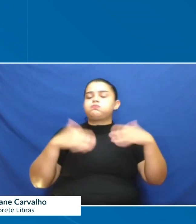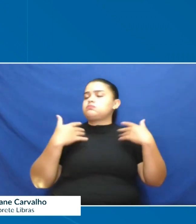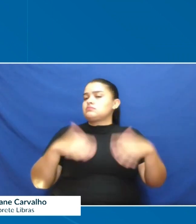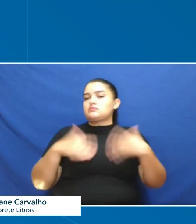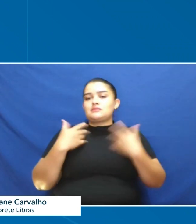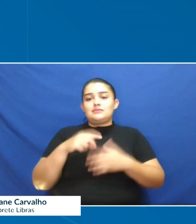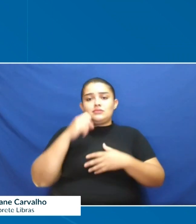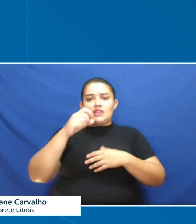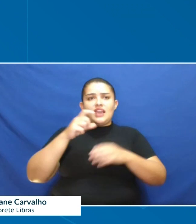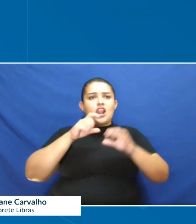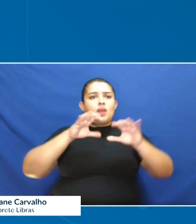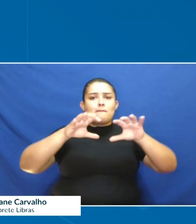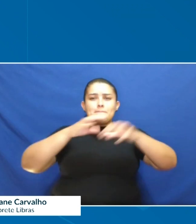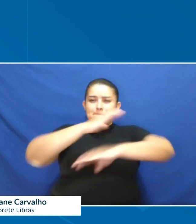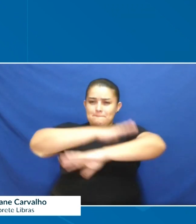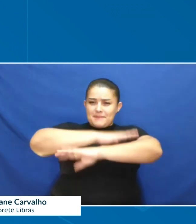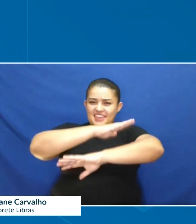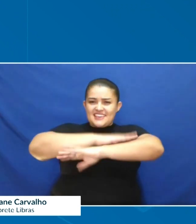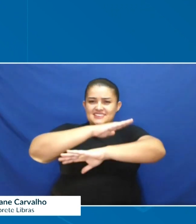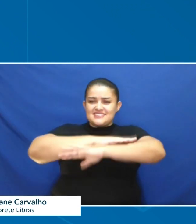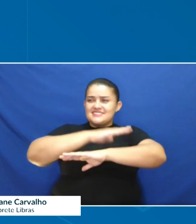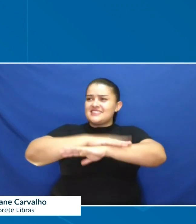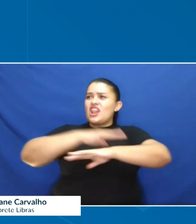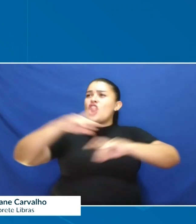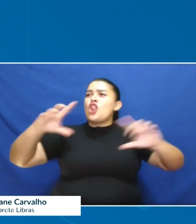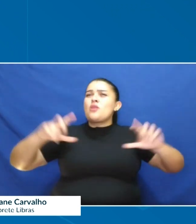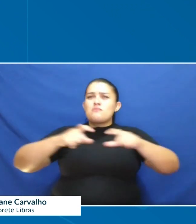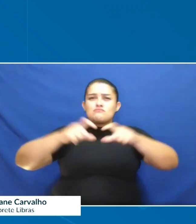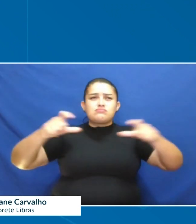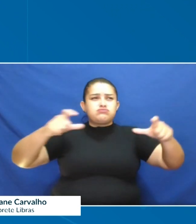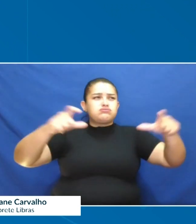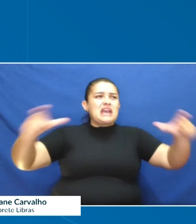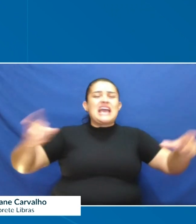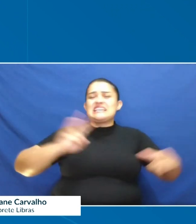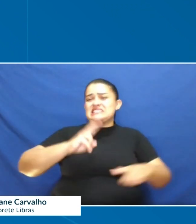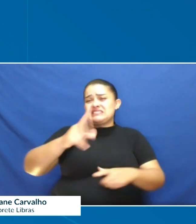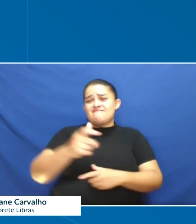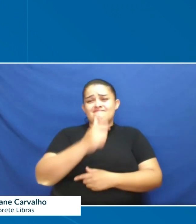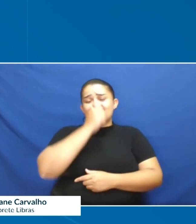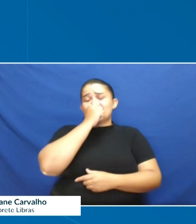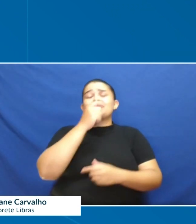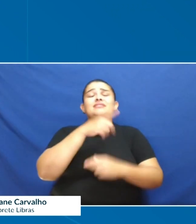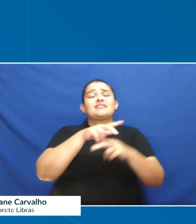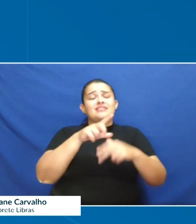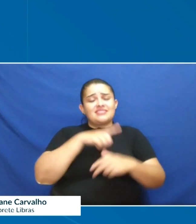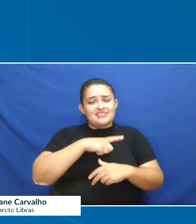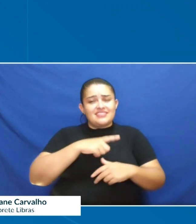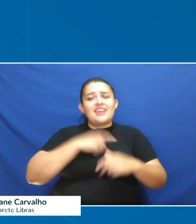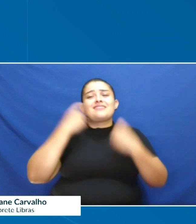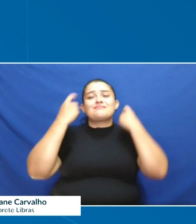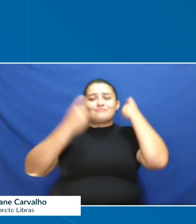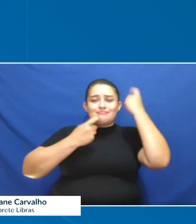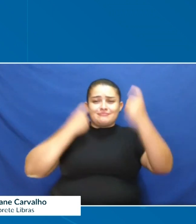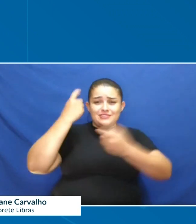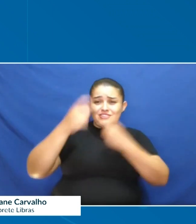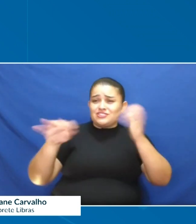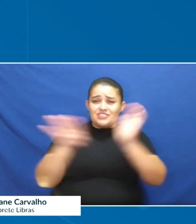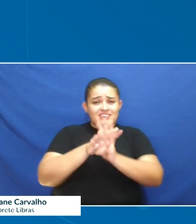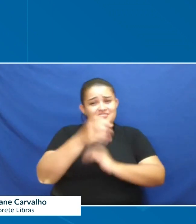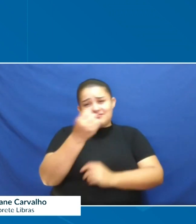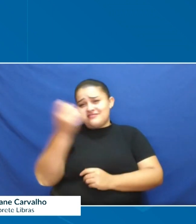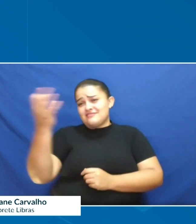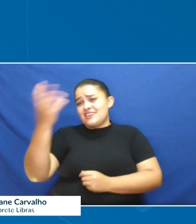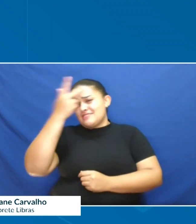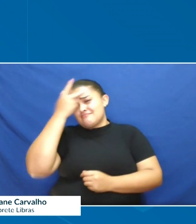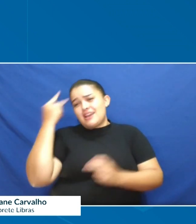mesas, acaba lotando essas mesas. Então, dá uma Uhum. certa preocupação, porque tá chegando muita gente. E por mais